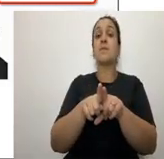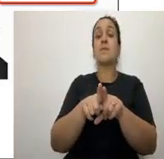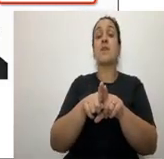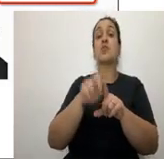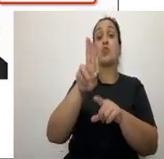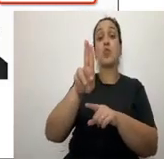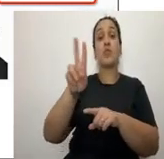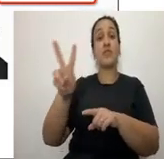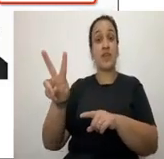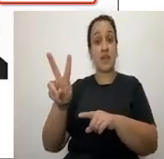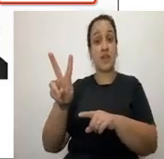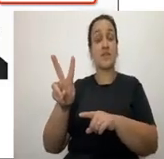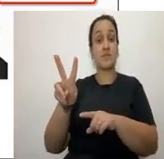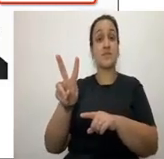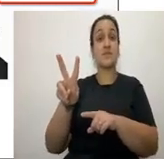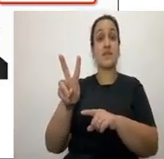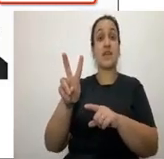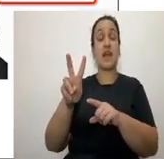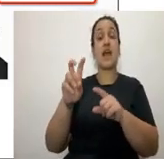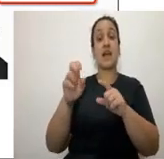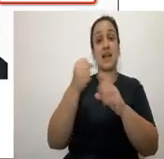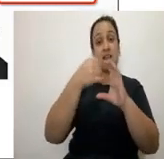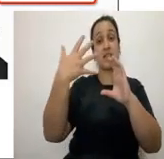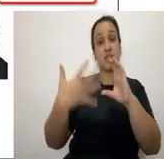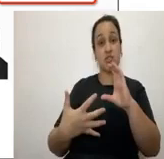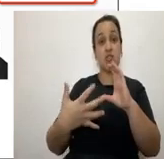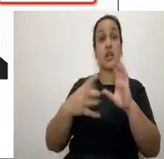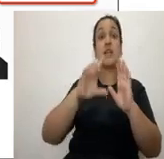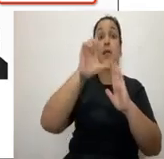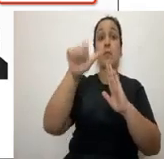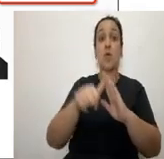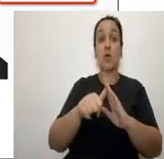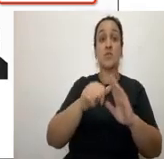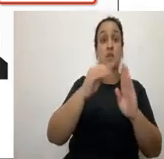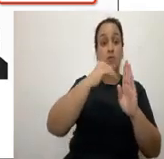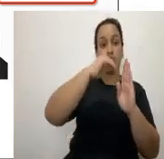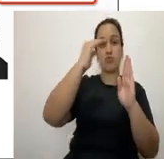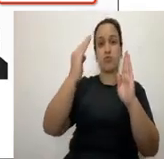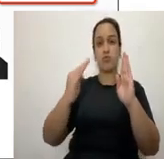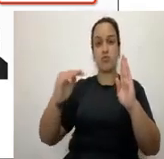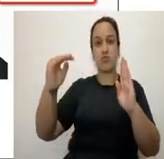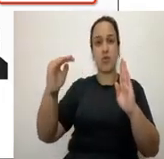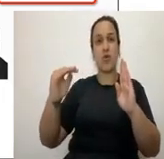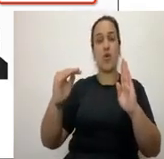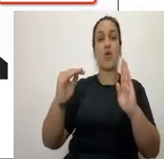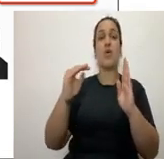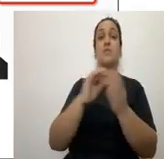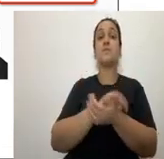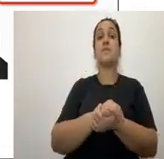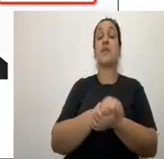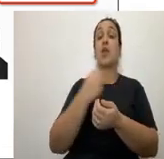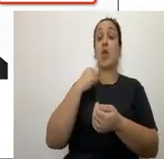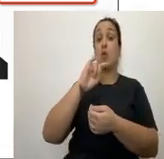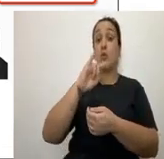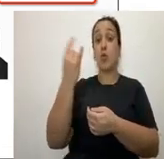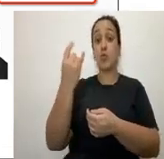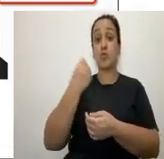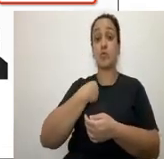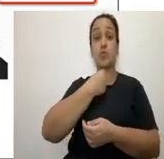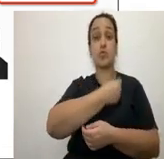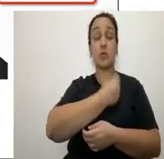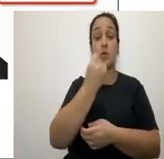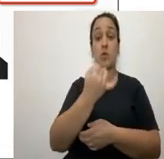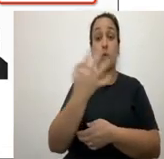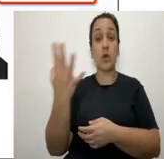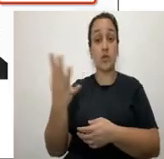da catástrofe do ultravioleta, né? Então a gente vai ver essas características, chega na equação de Schrödinger e o